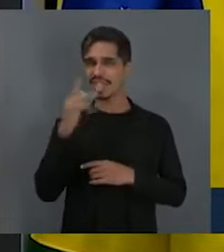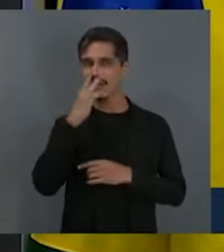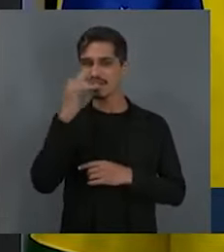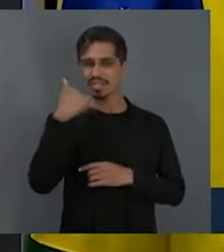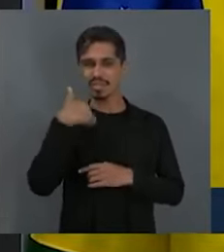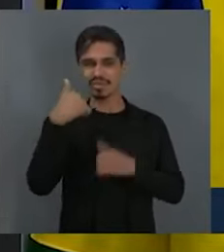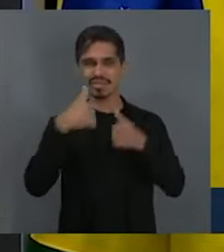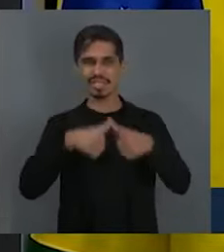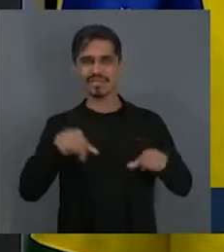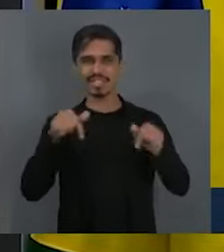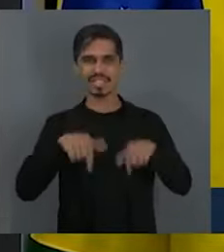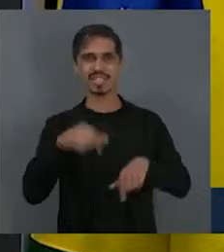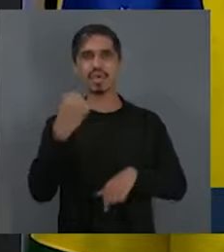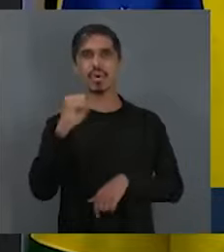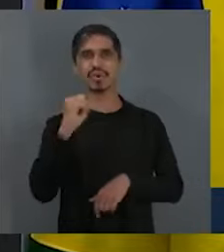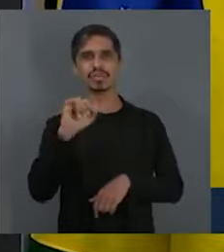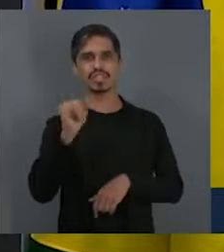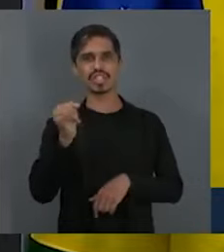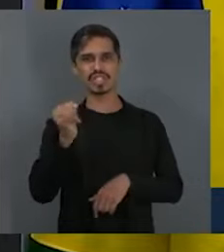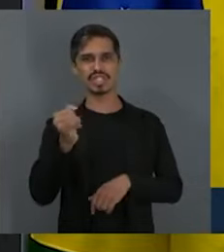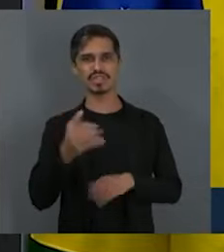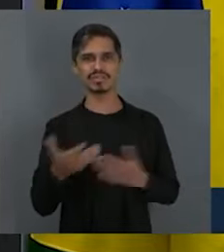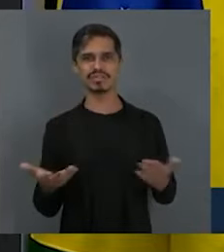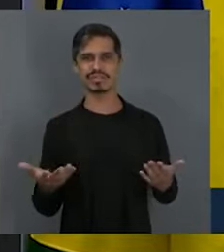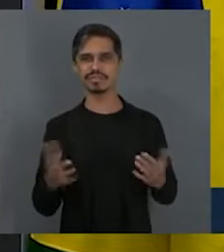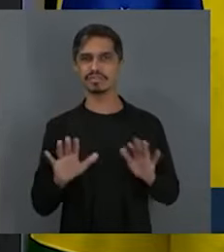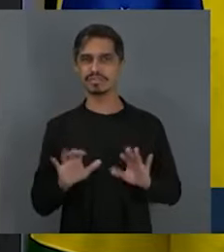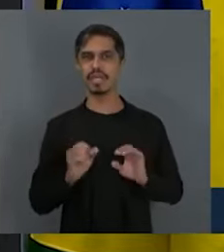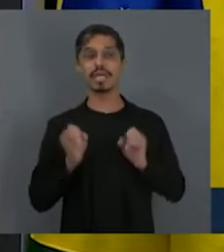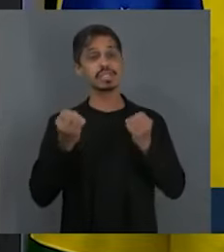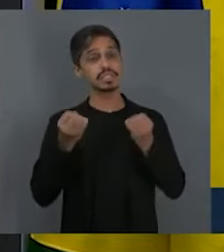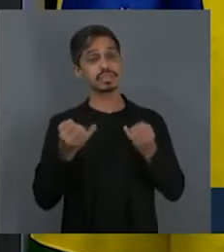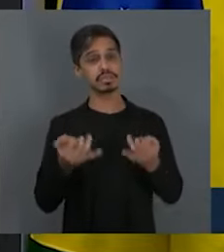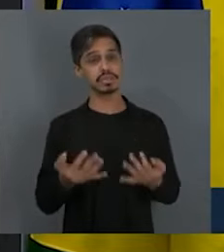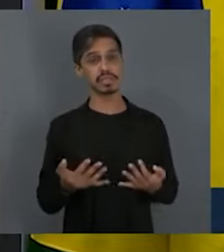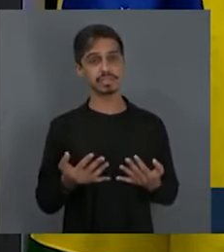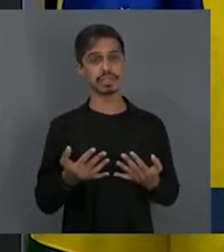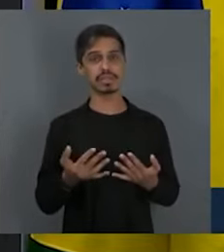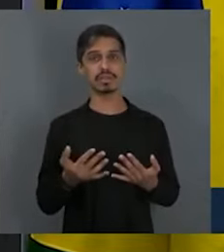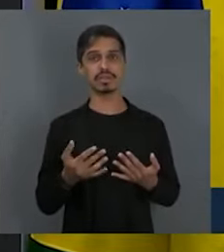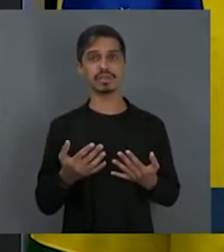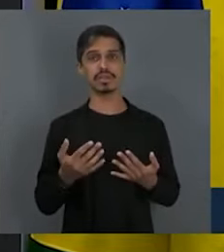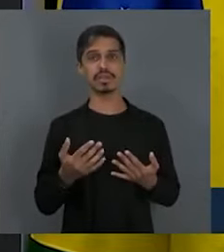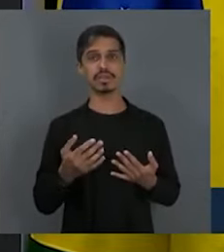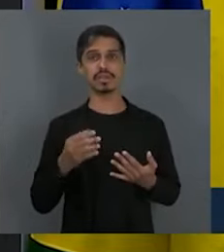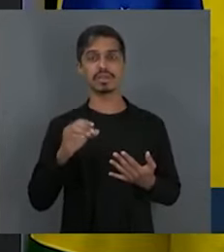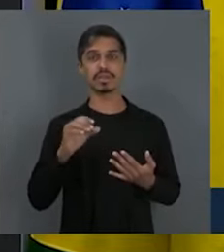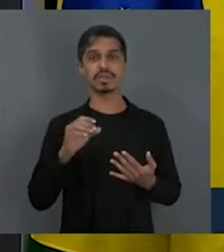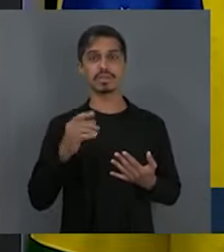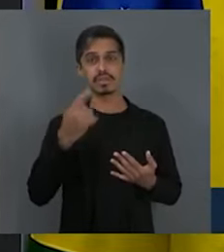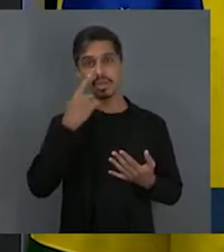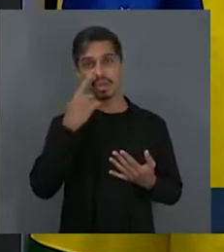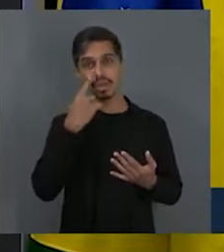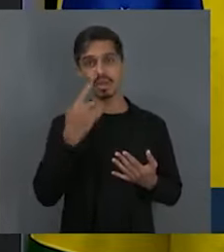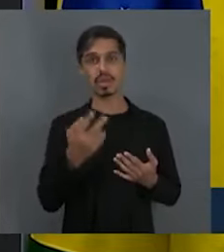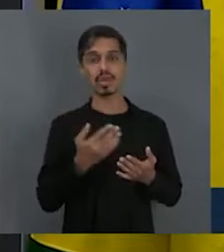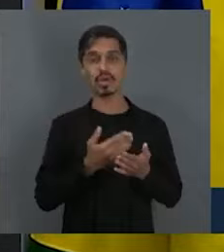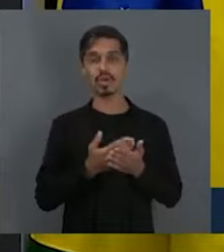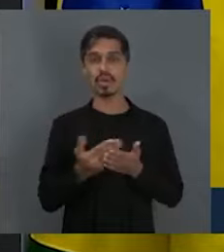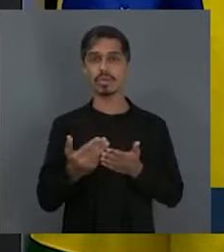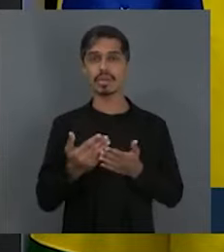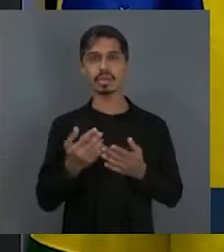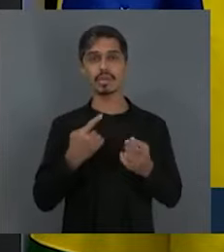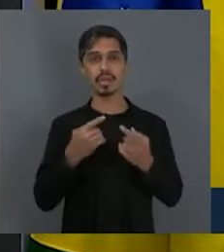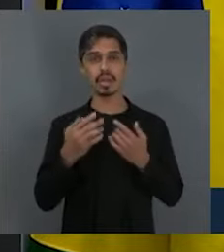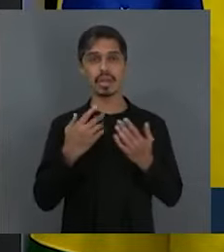aqui e para esclarecer Sinope foi onde começou toda toda a